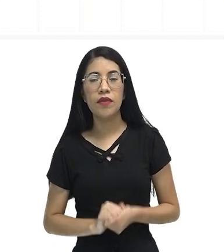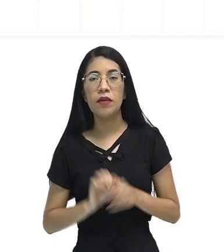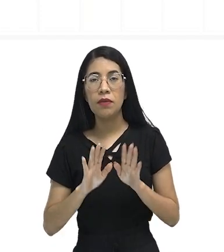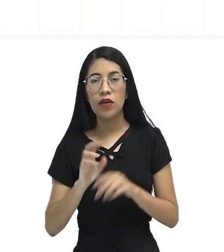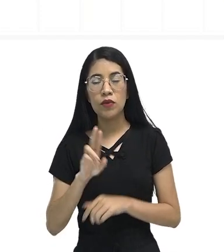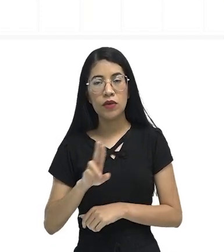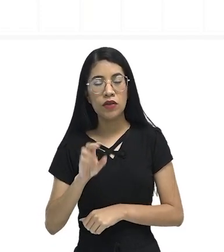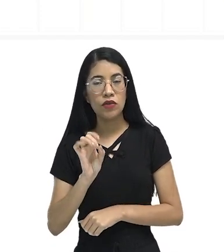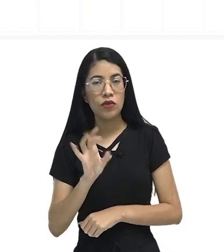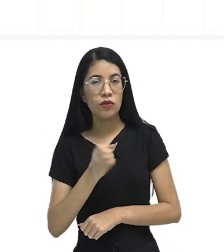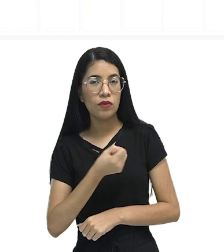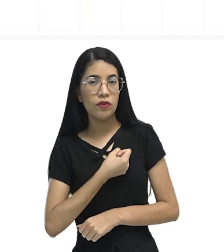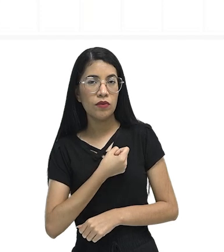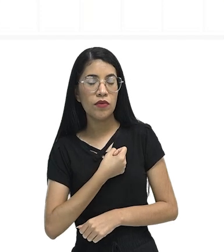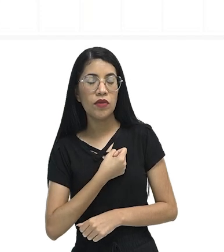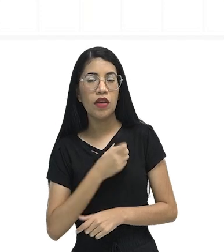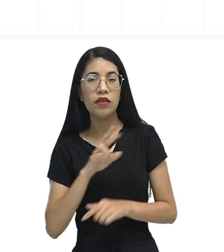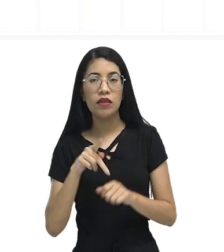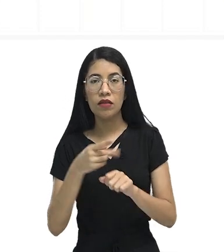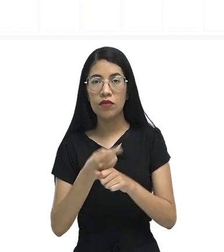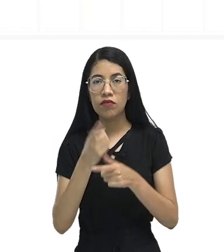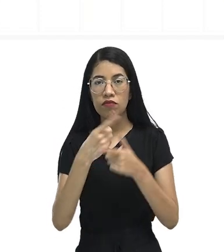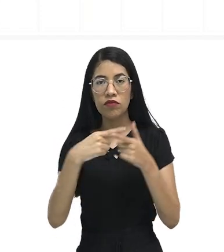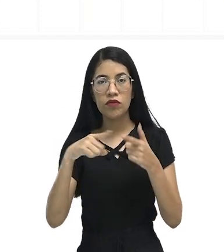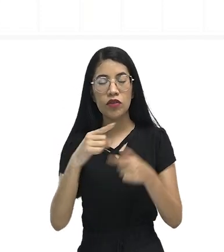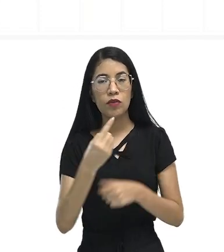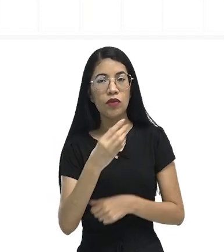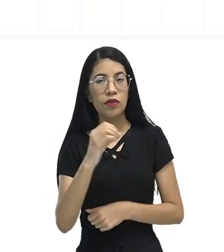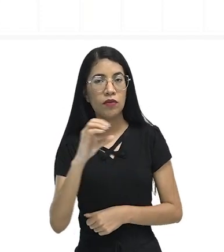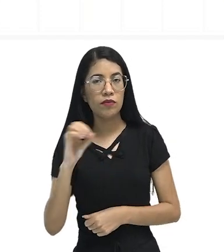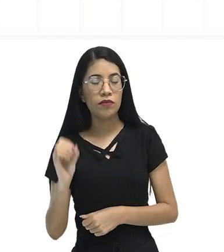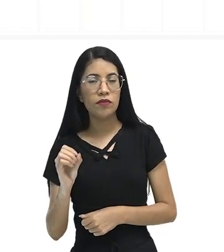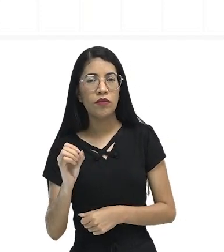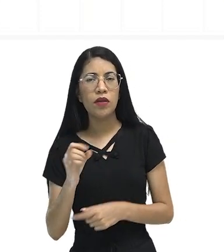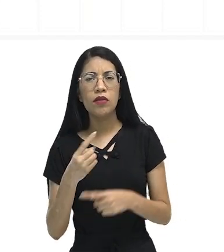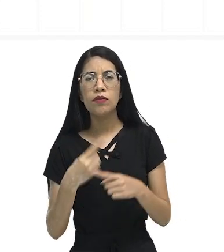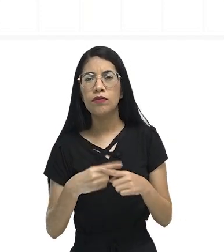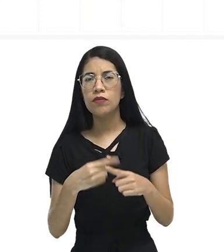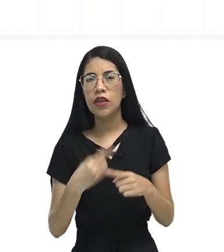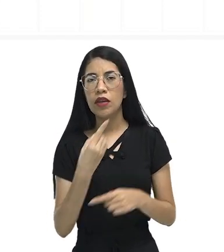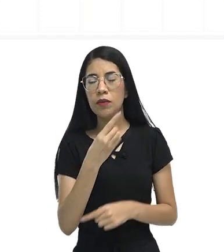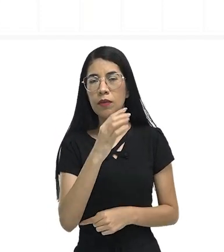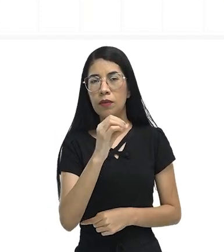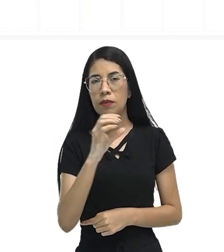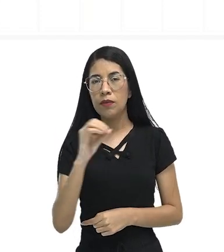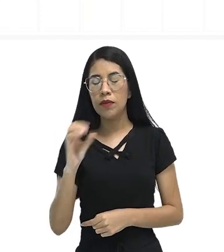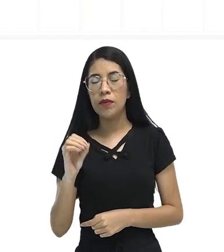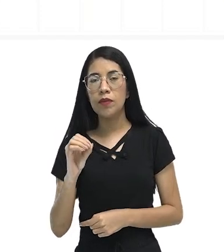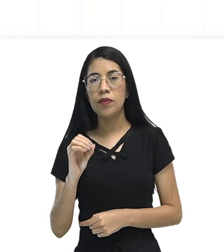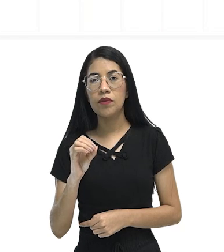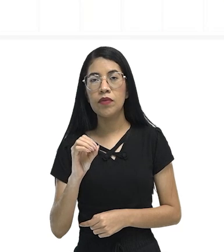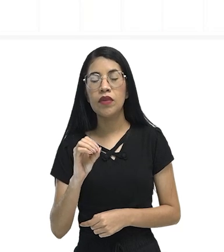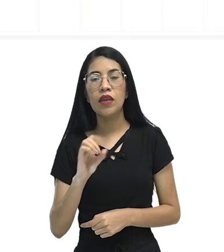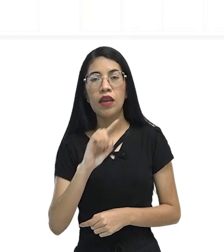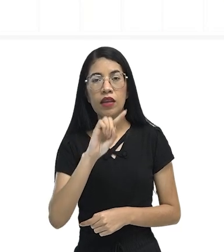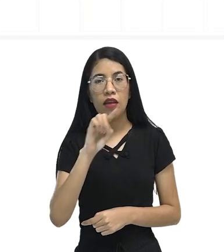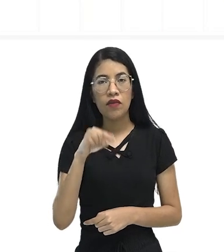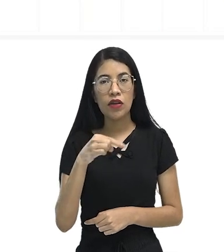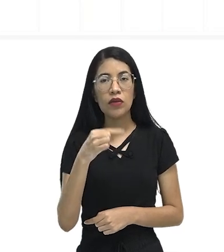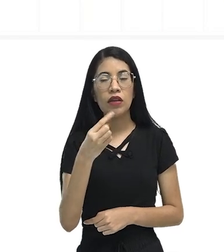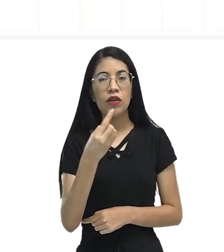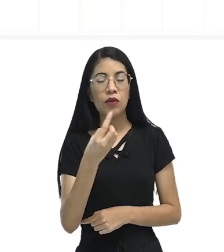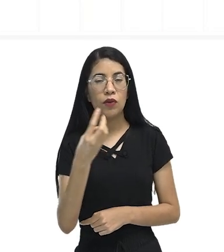E agora eu vou dividir por 1000, tá? Por que 1000? Porque depois da vírgula eu tenho 3